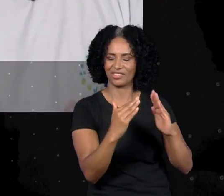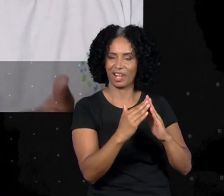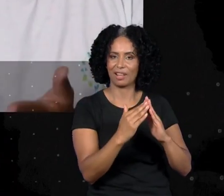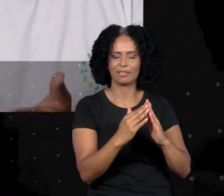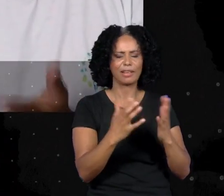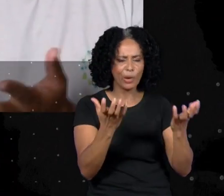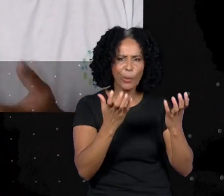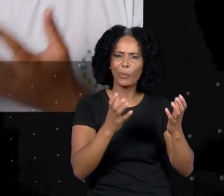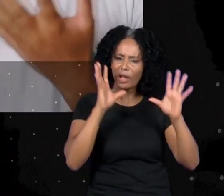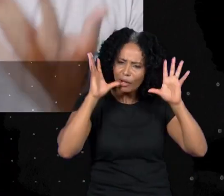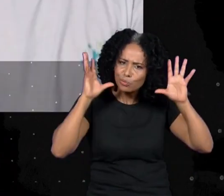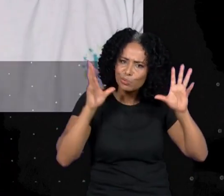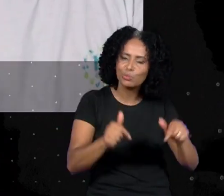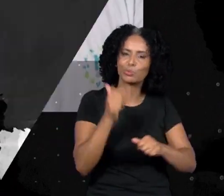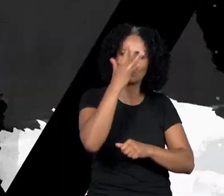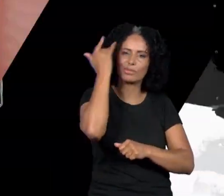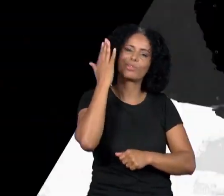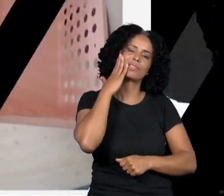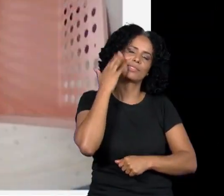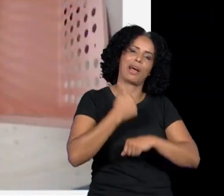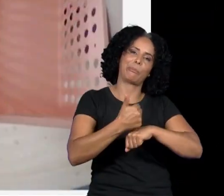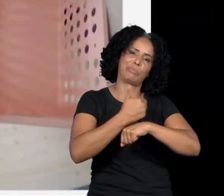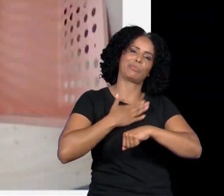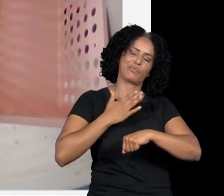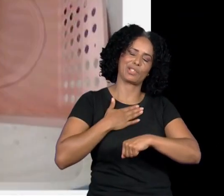saibam dessa minha profissão.